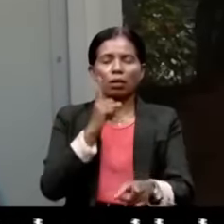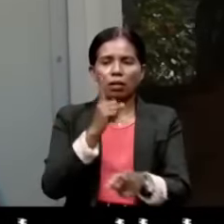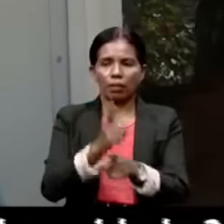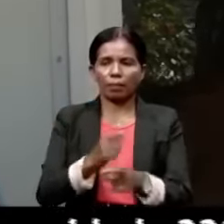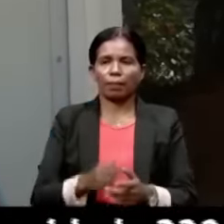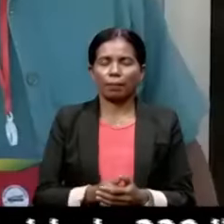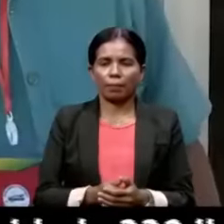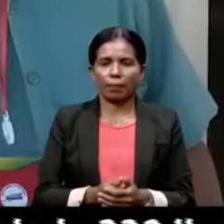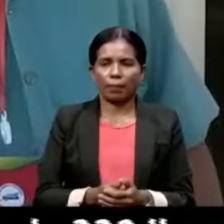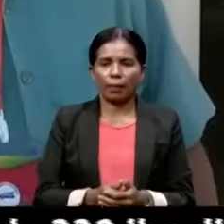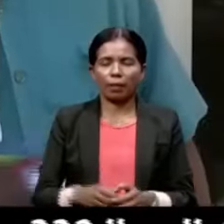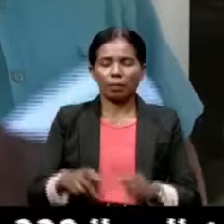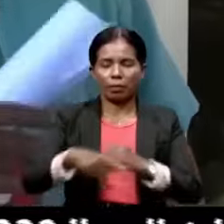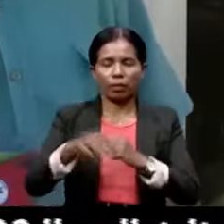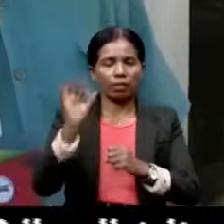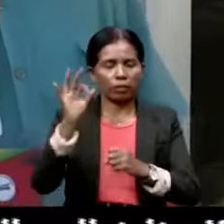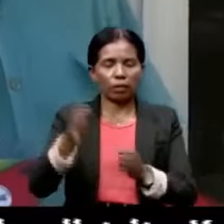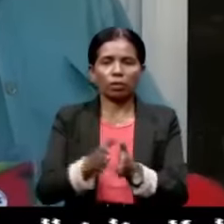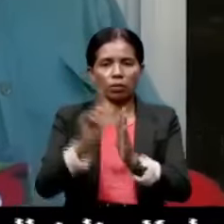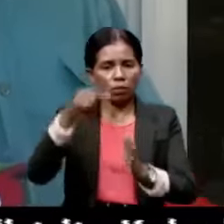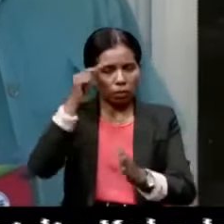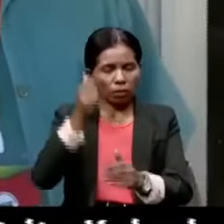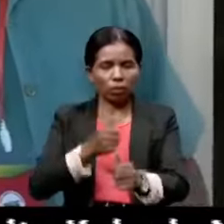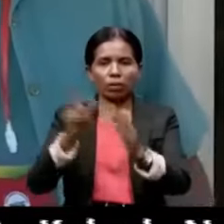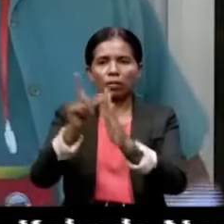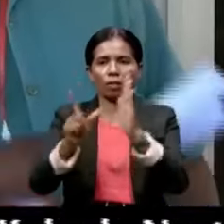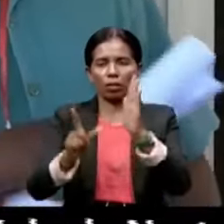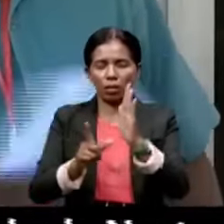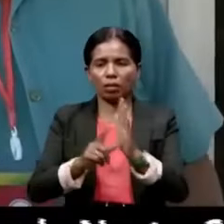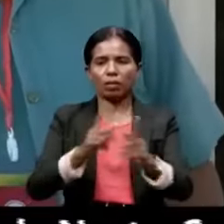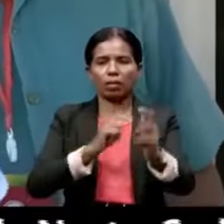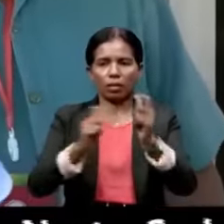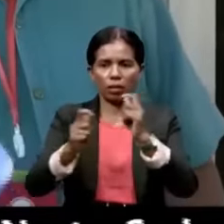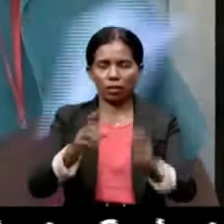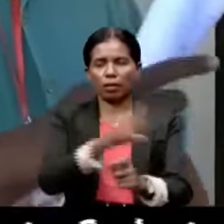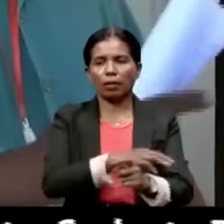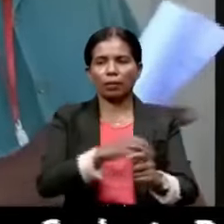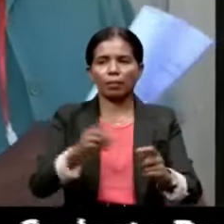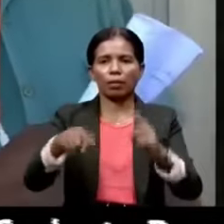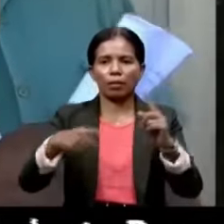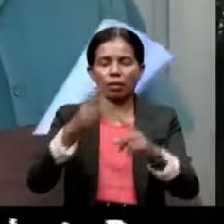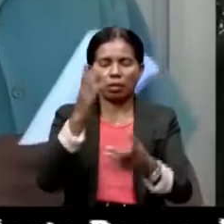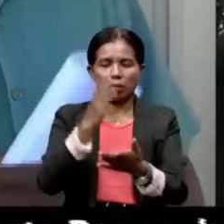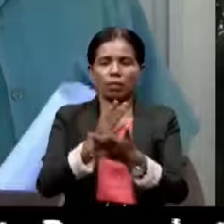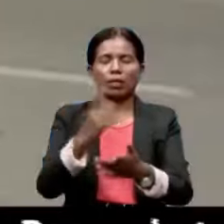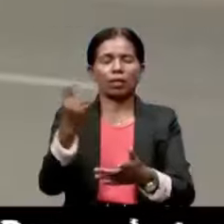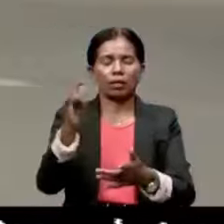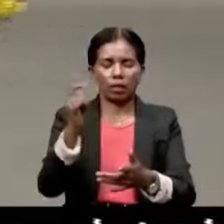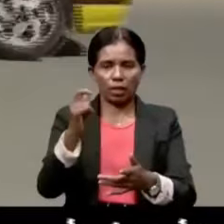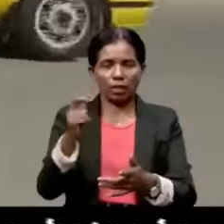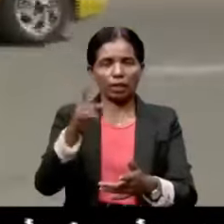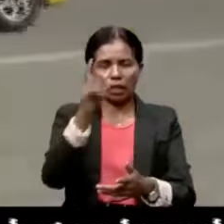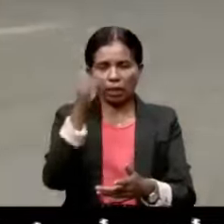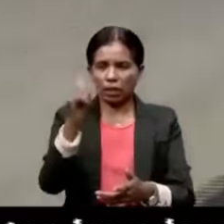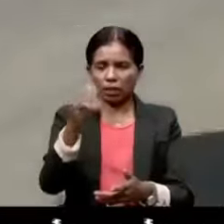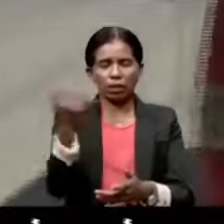a Sorin Seluk, bancada Fretilin, russo governo, atu baseia ba lei, sistema base, transporte rodoviário, bem ira para táxi antiga Cira, no ne governo